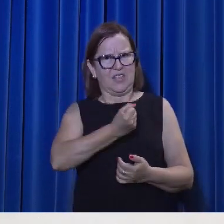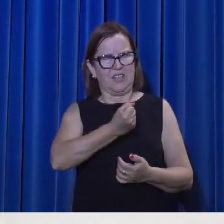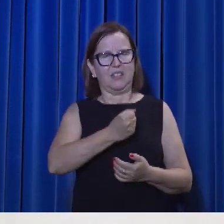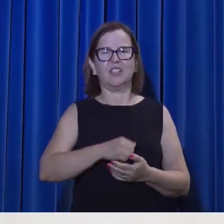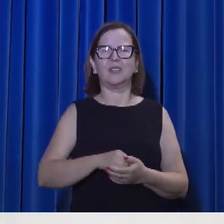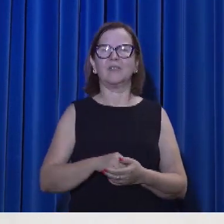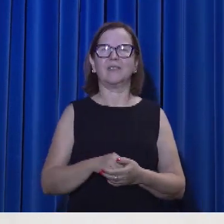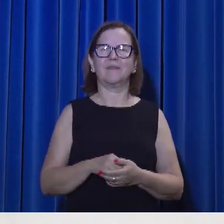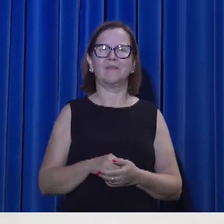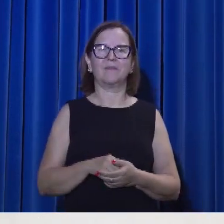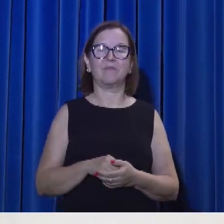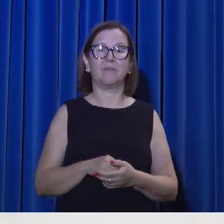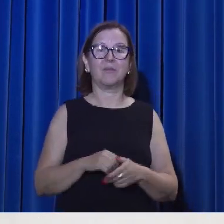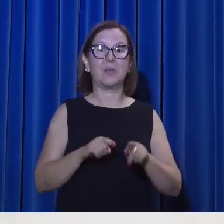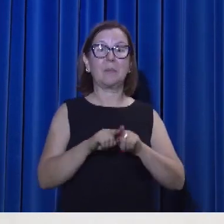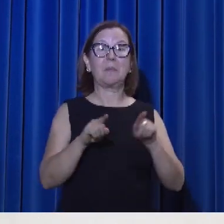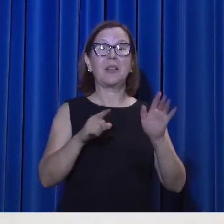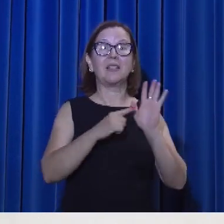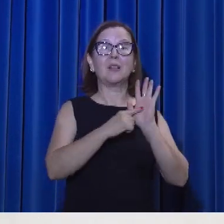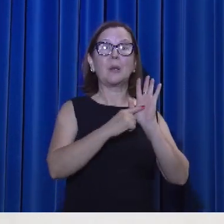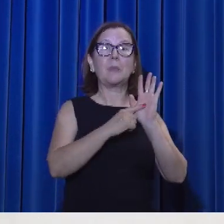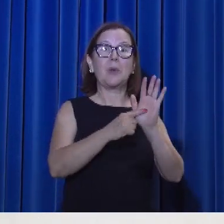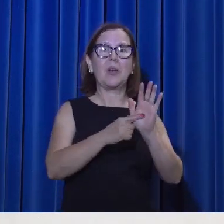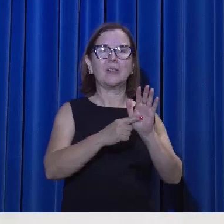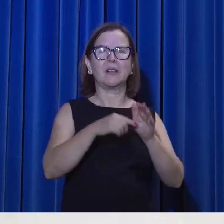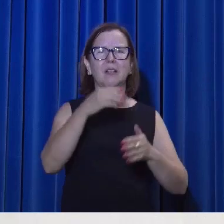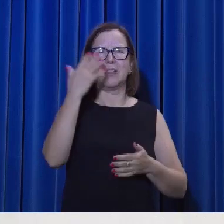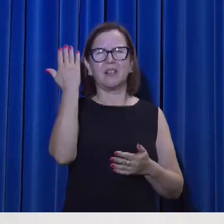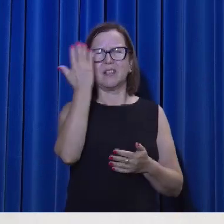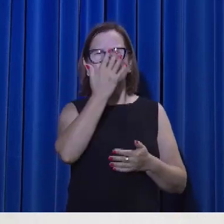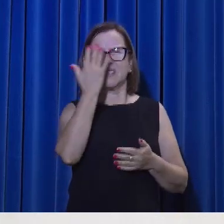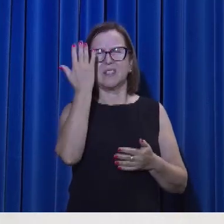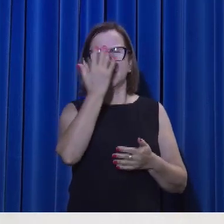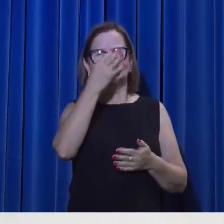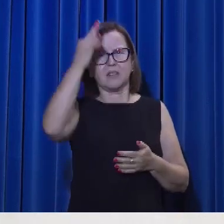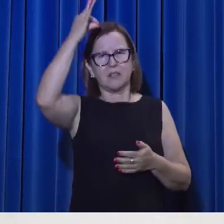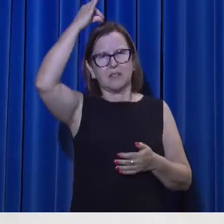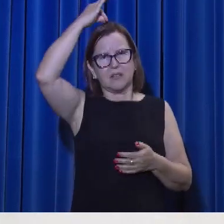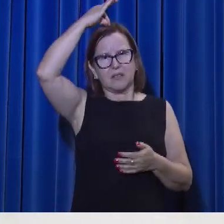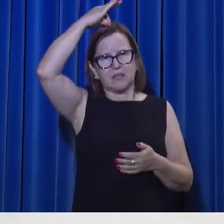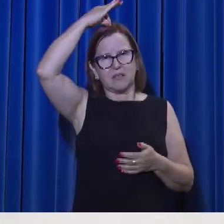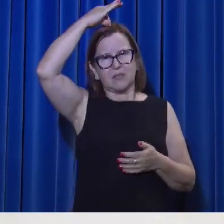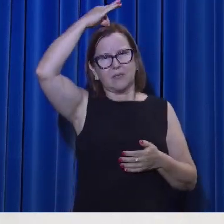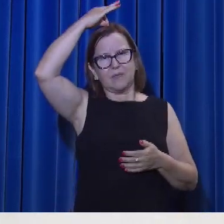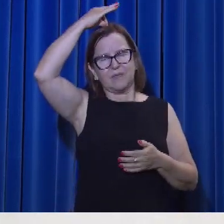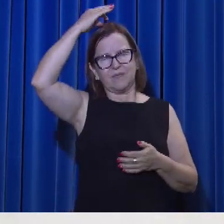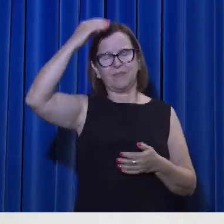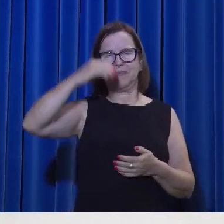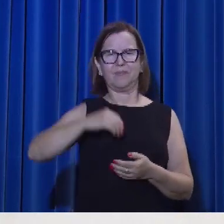E ao mesmo tempo mostra, meus irmãos, a cegueira do homem.